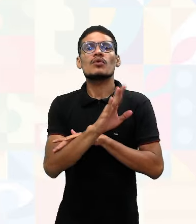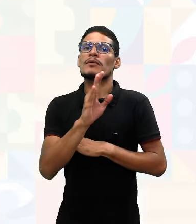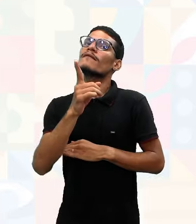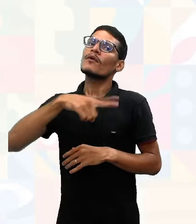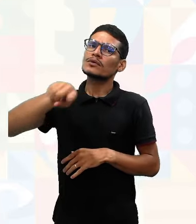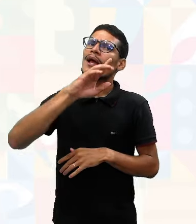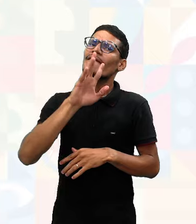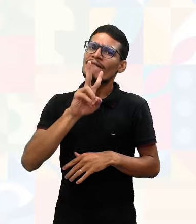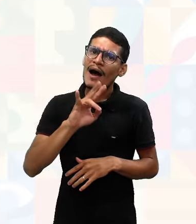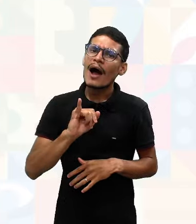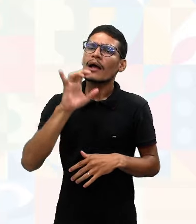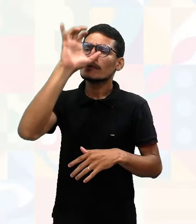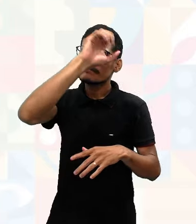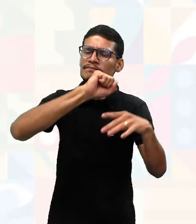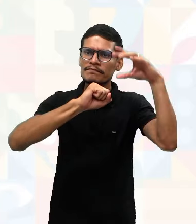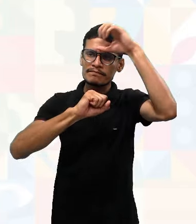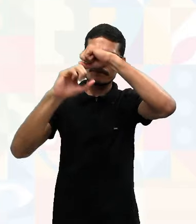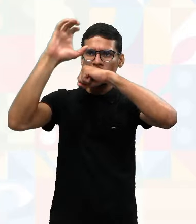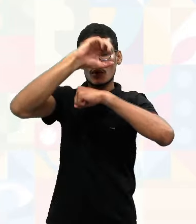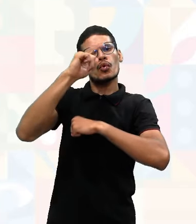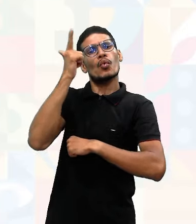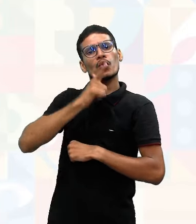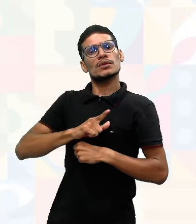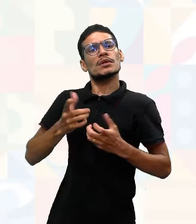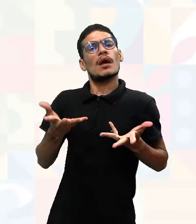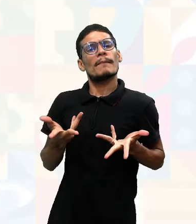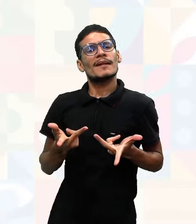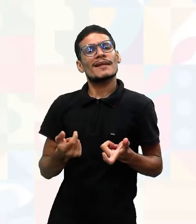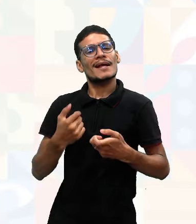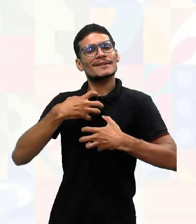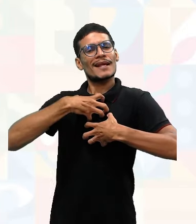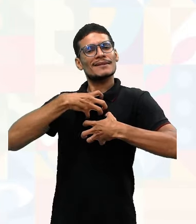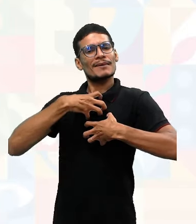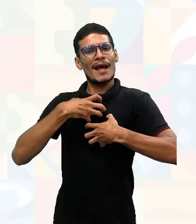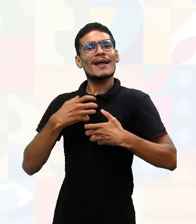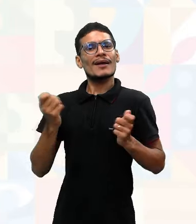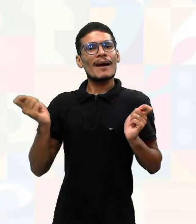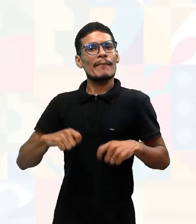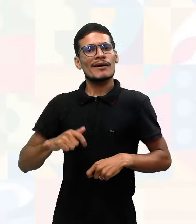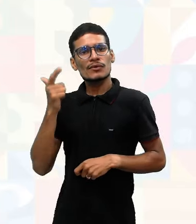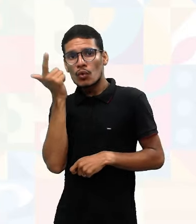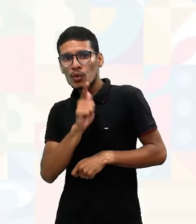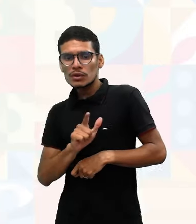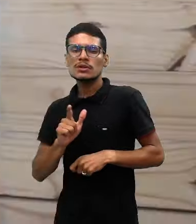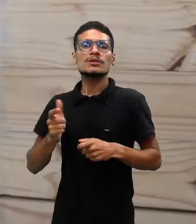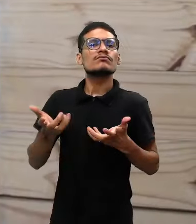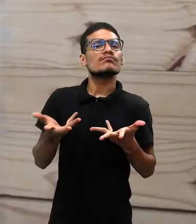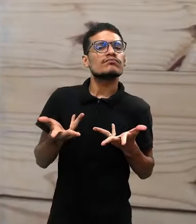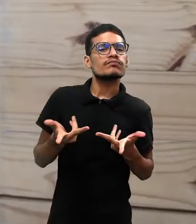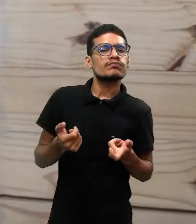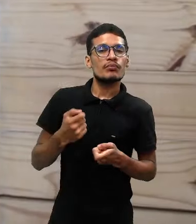a tatear e a ter aquela habilidade, aquela sensibilidade passa a ser interpretada. O nosso